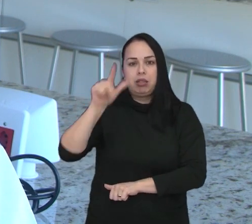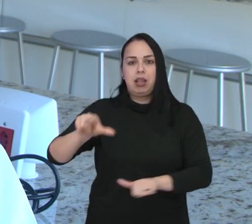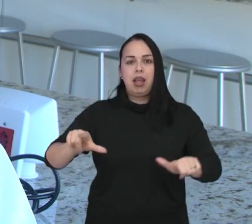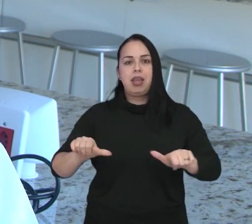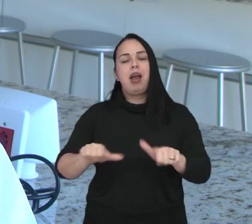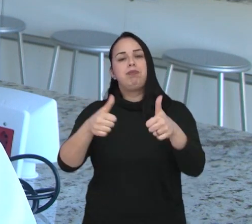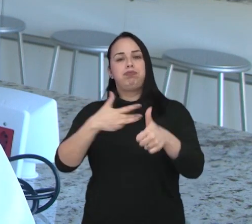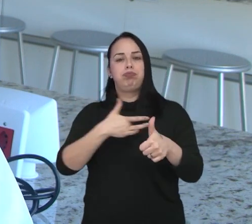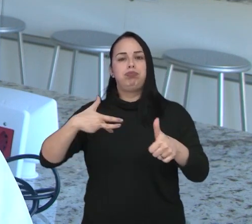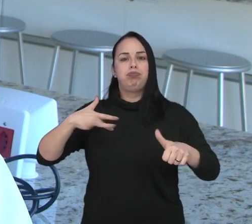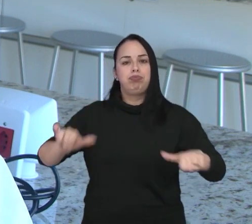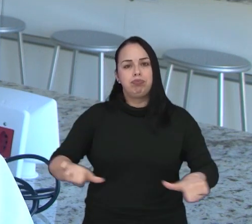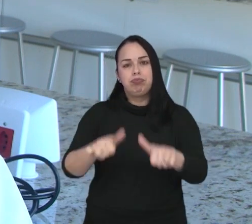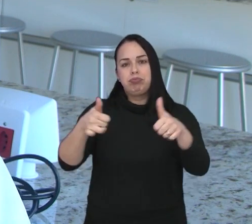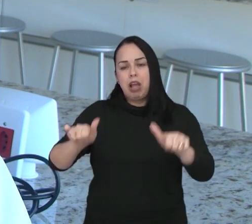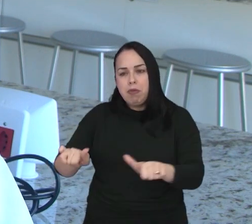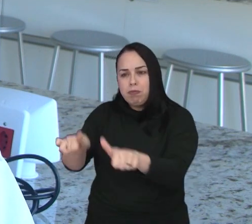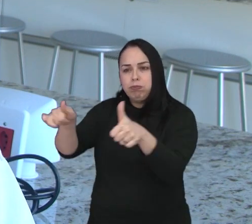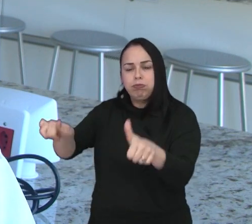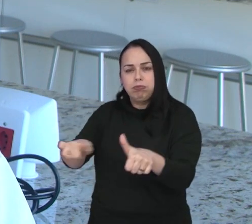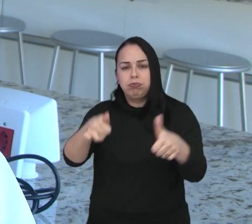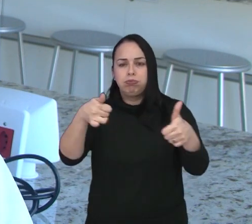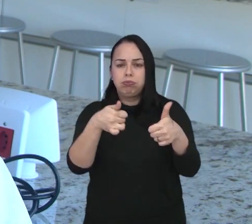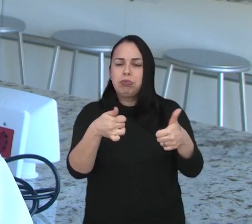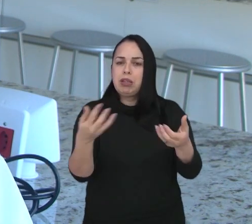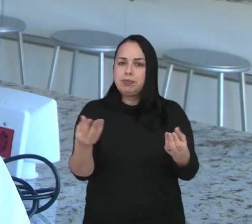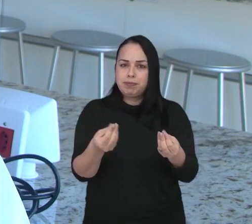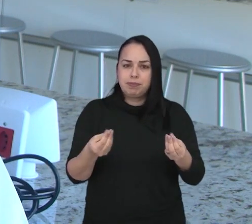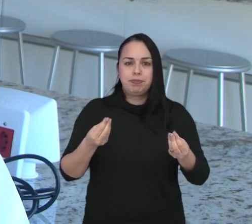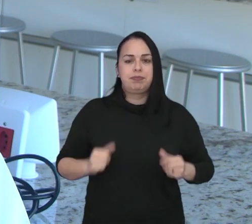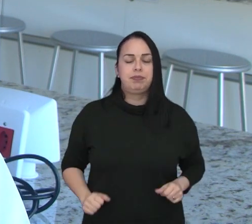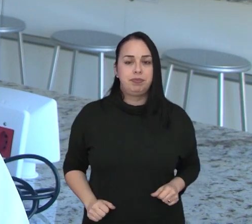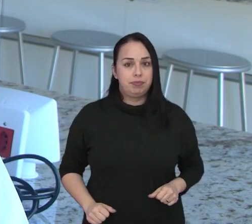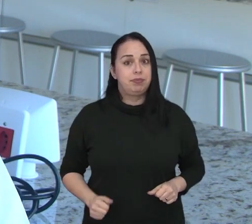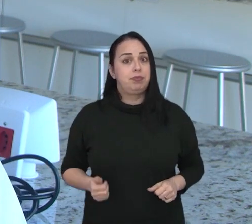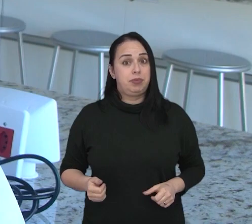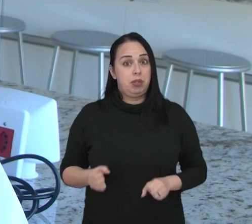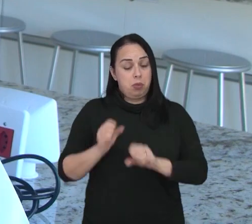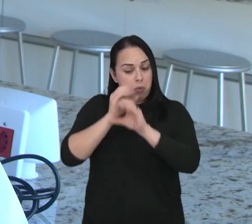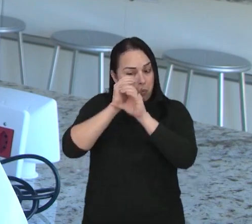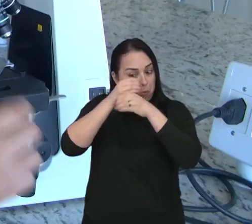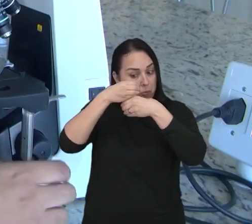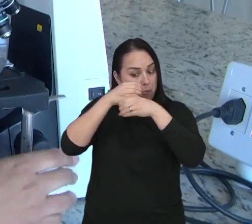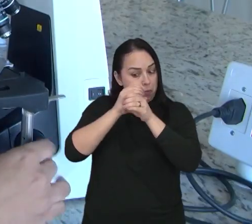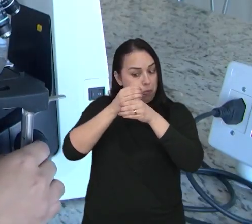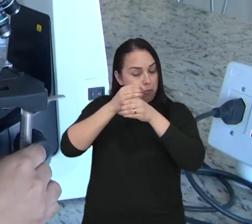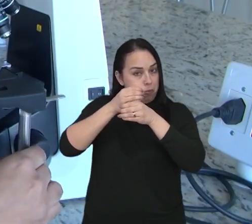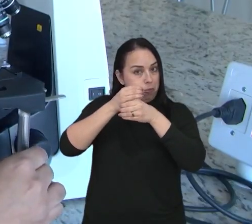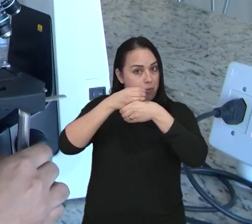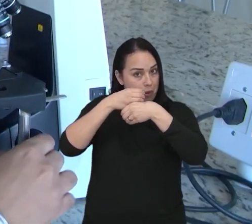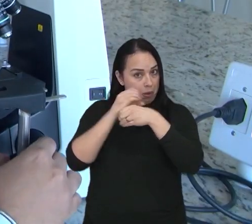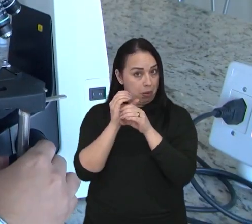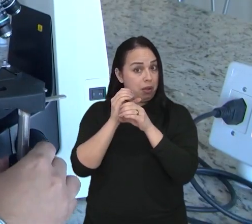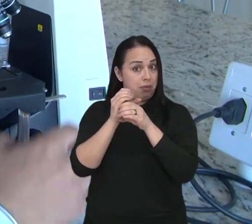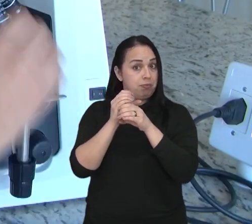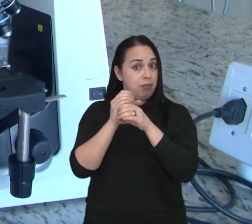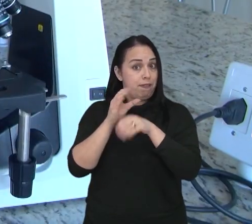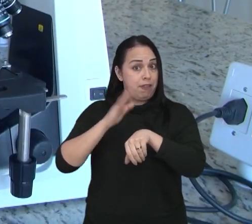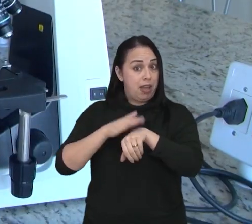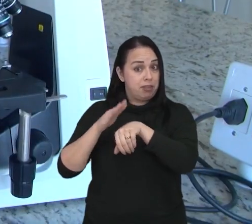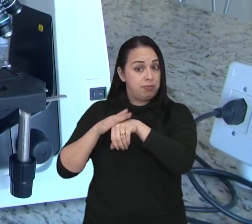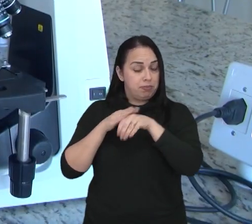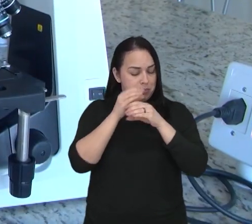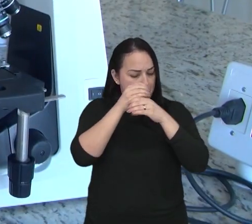possa favorecer ali a melhora da saúde de todos os indivíduos, né? E os exames realizados